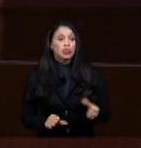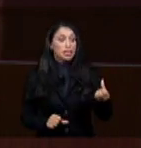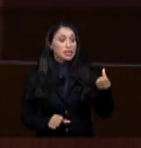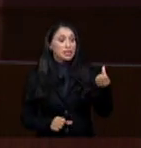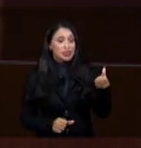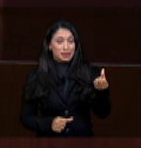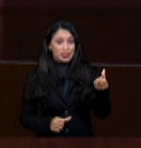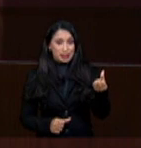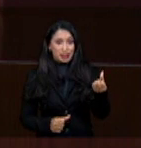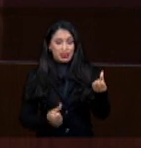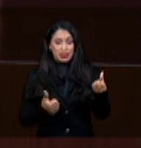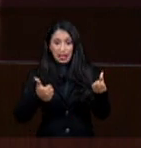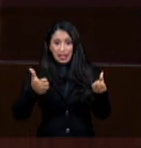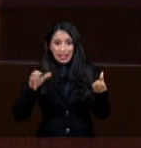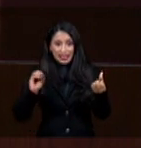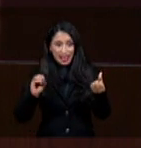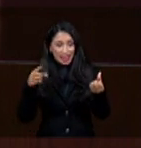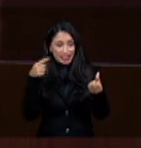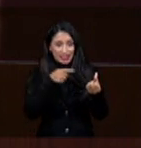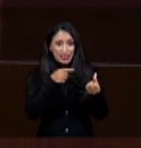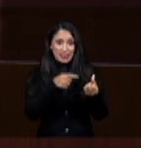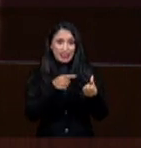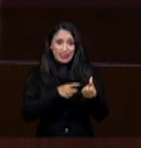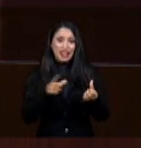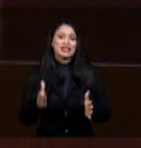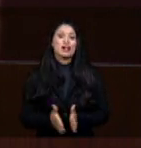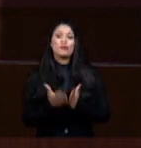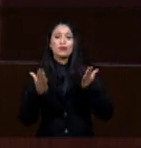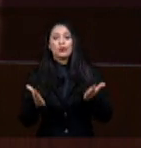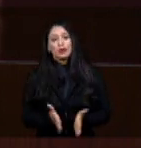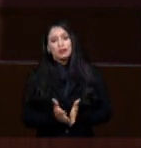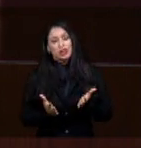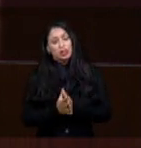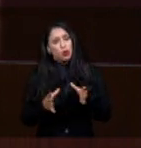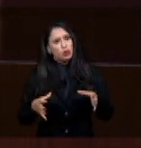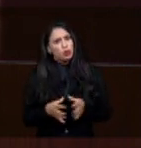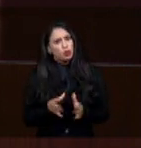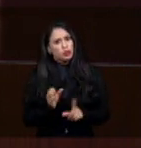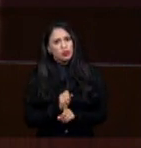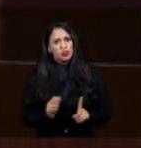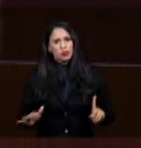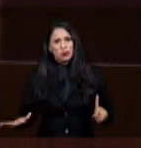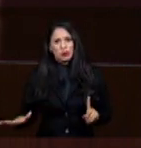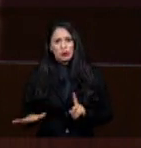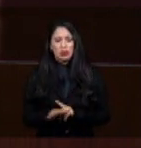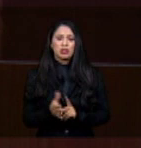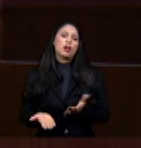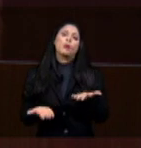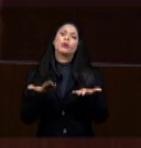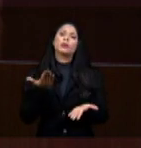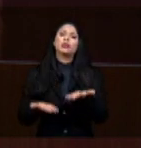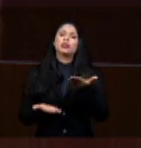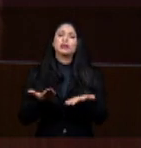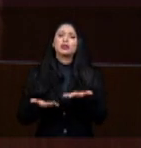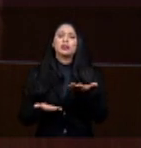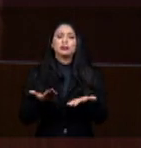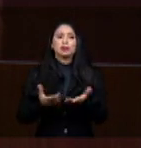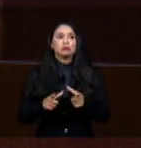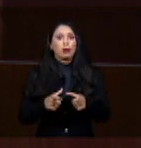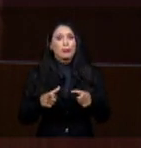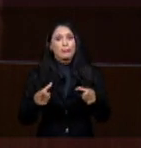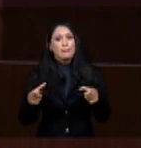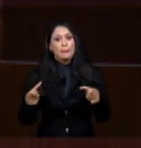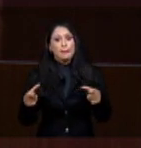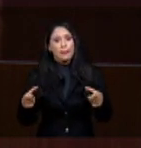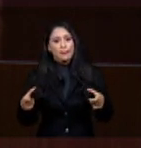dez em situação de pobreza significa que a um grupo social e proporcionalmente mais numeroso do